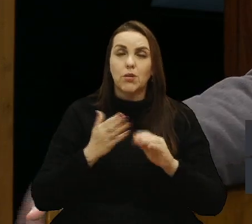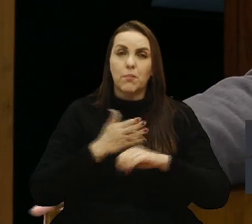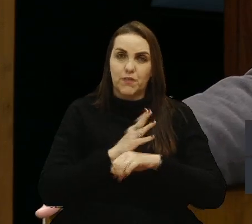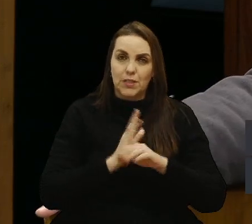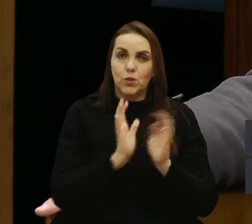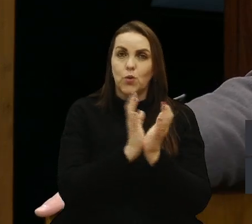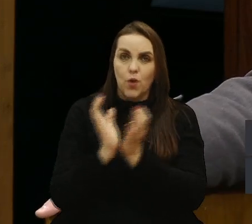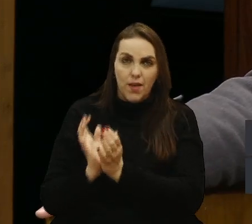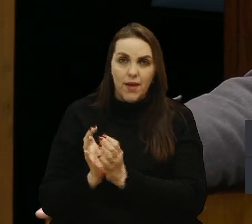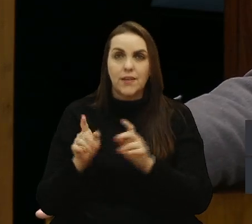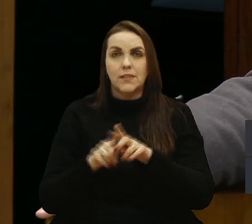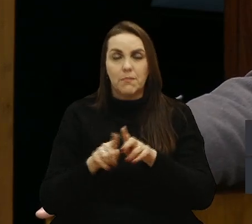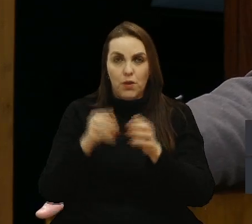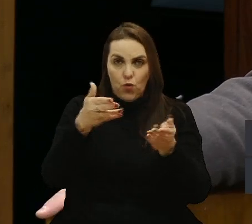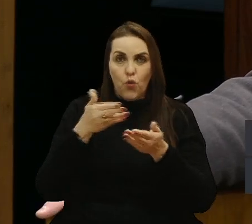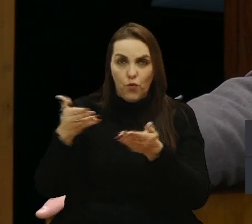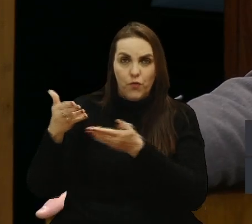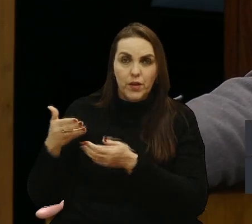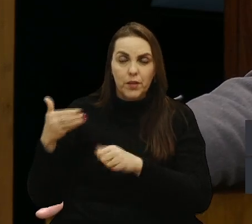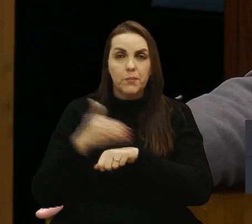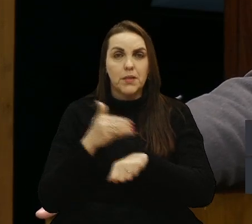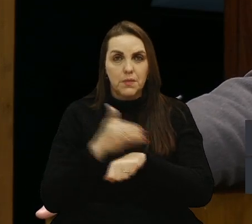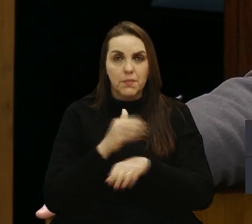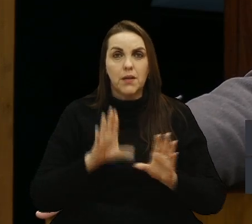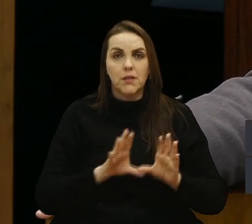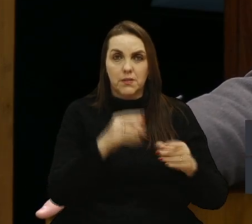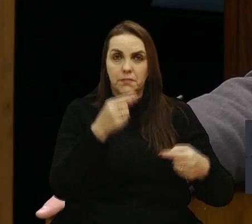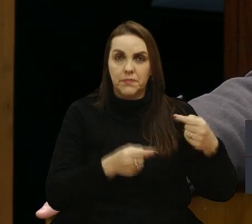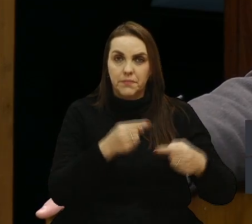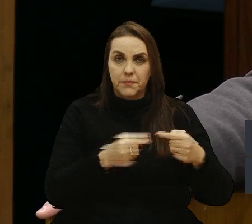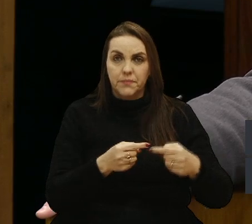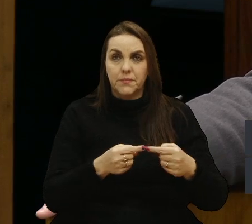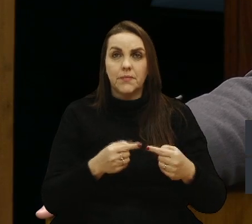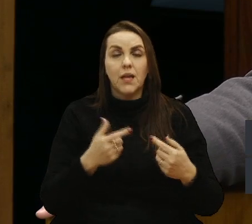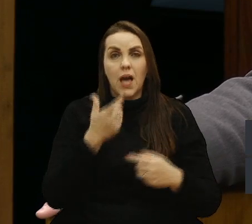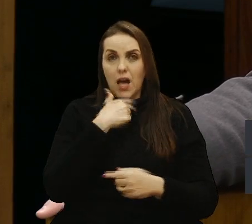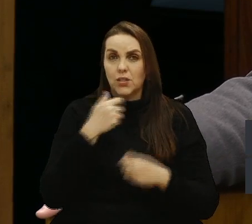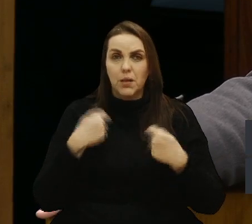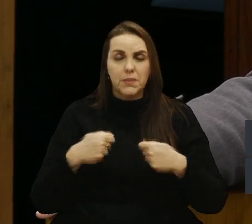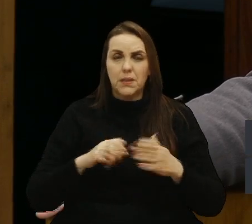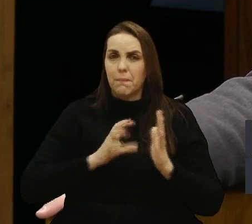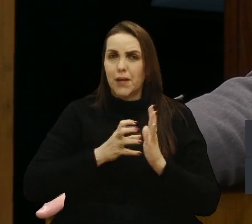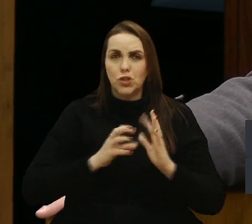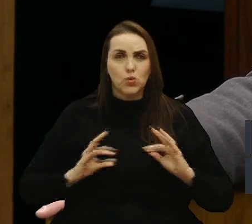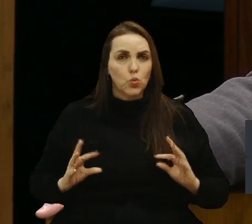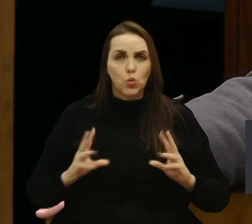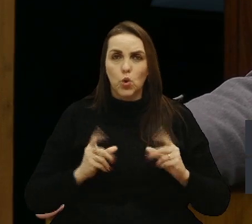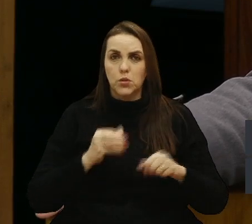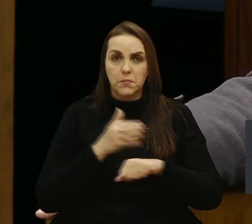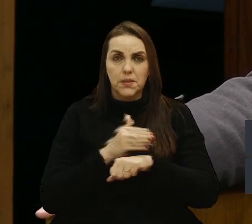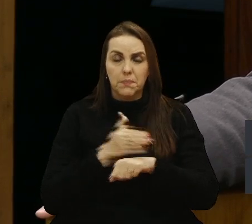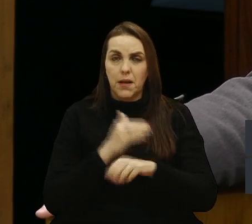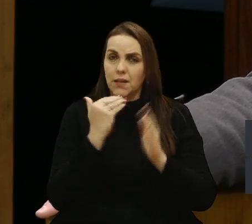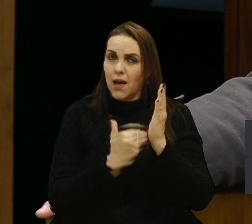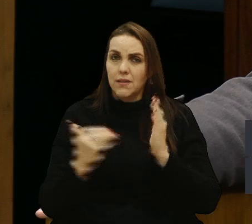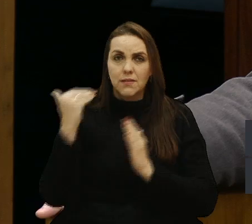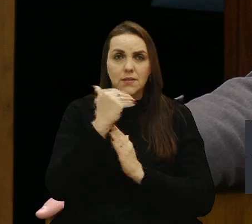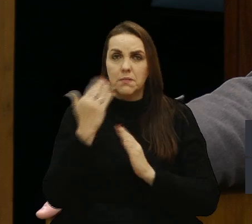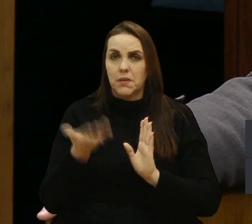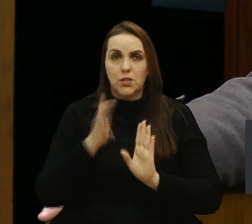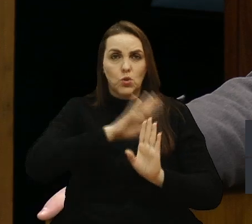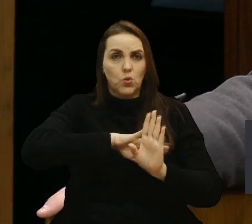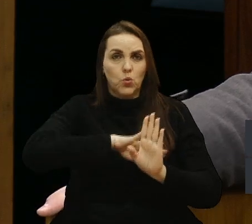convido os colegas a integrarem também esta frente parlamentar. Acho que ela precisa ser pluripartidária, precisa estar acima de uma